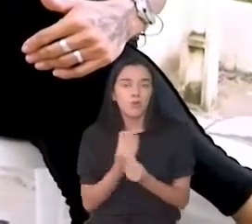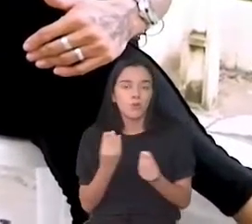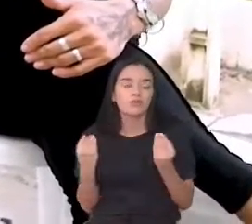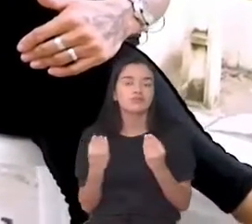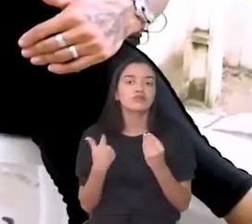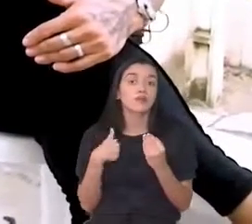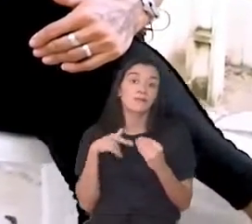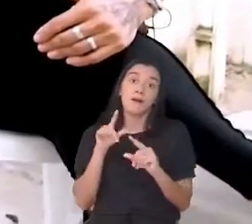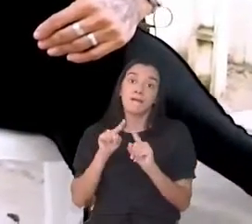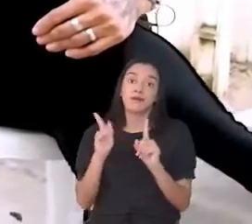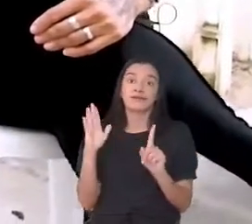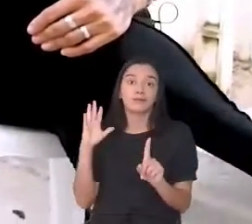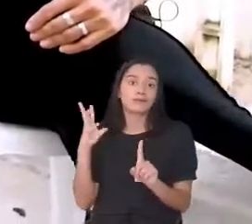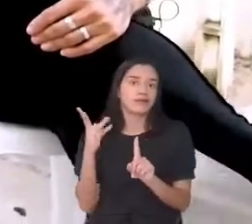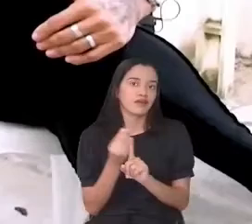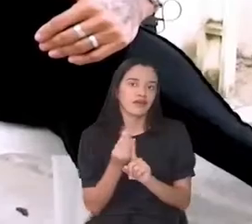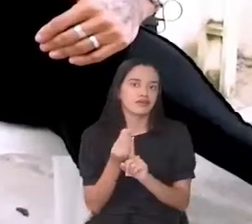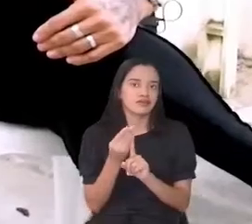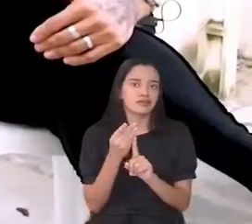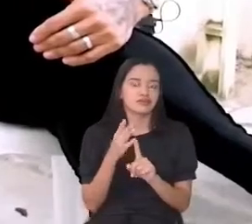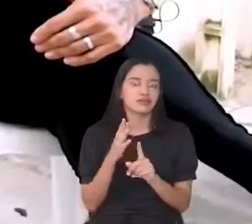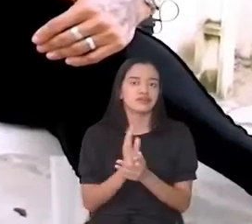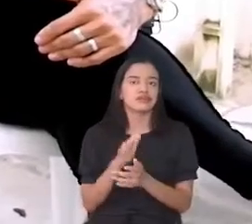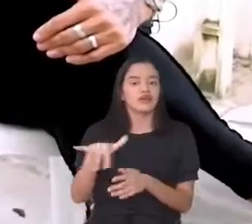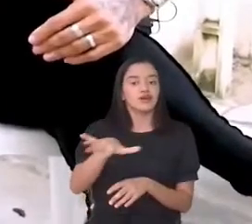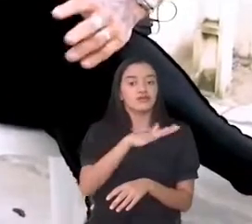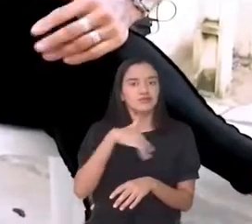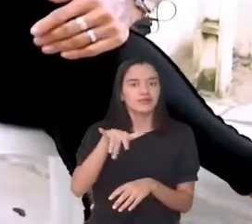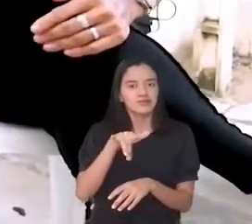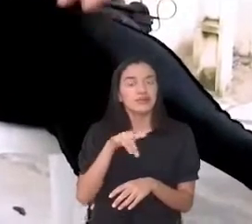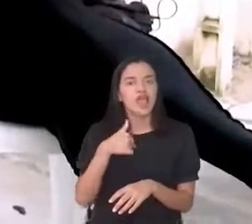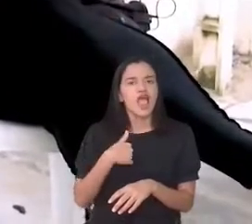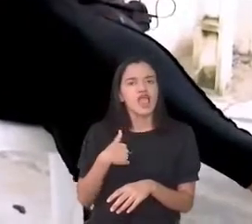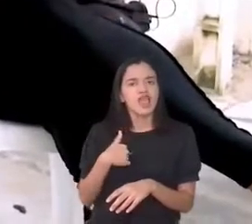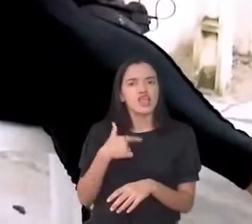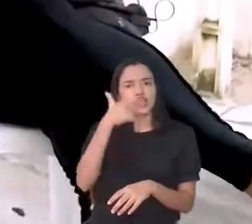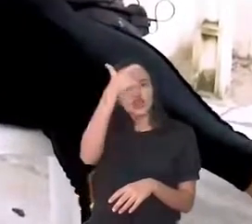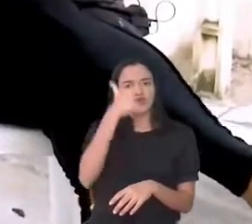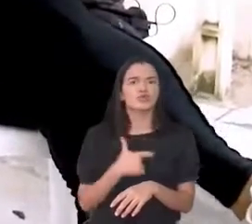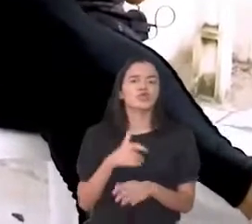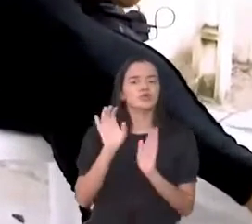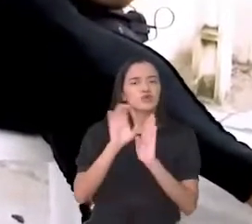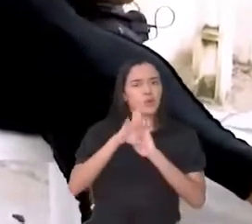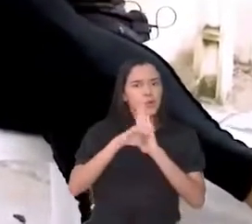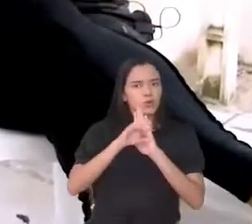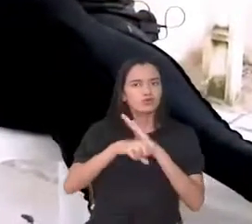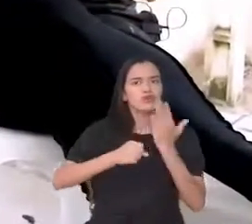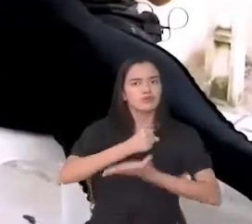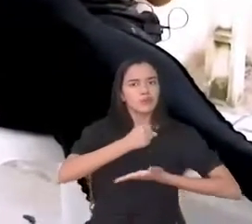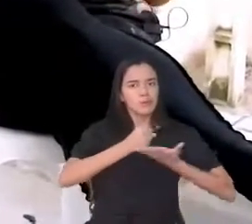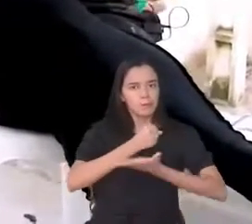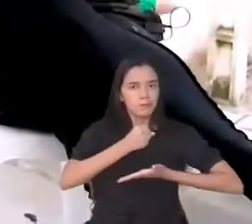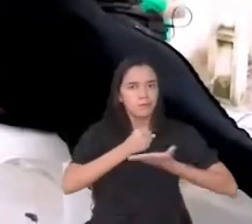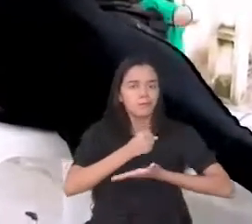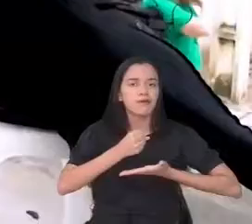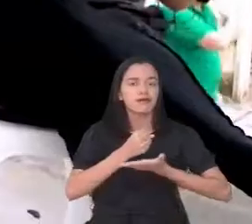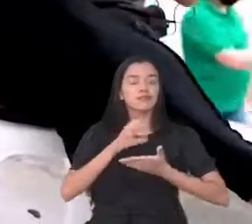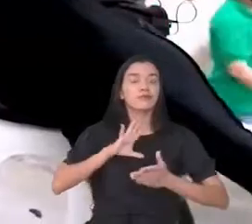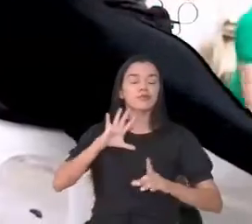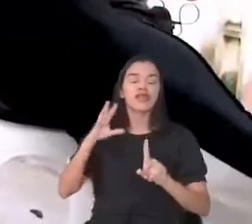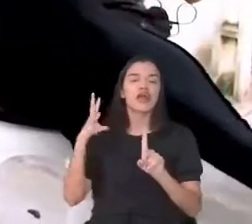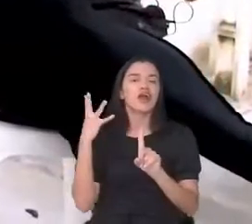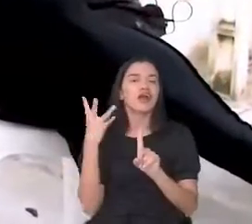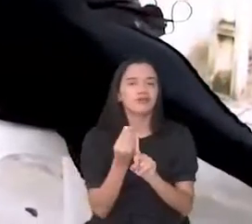ela não abre muito espaço para interpretação, não. Tá ligado? Eu sou um cara, assim, de um conceito muito básico. Eu falo assim, não, minha arte, ela não dá